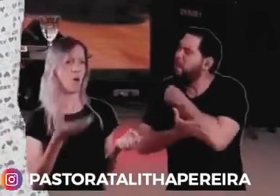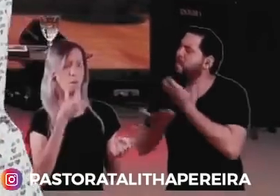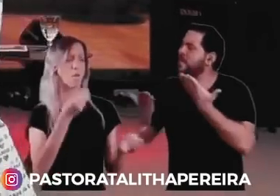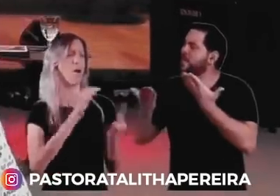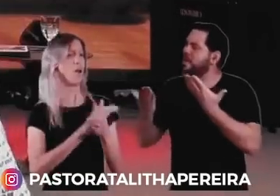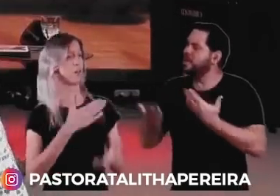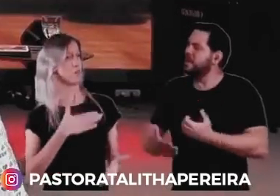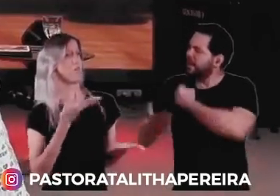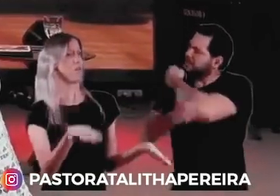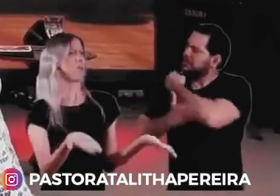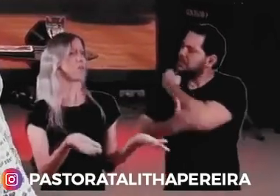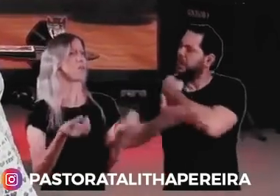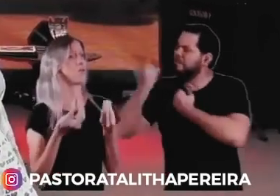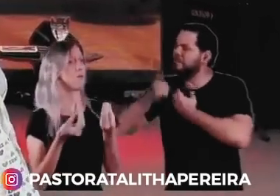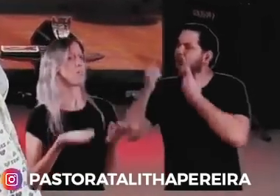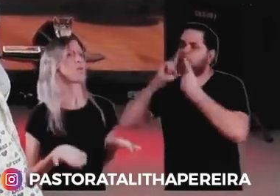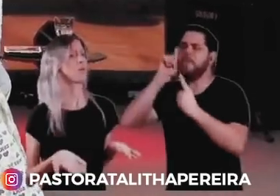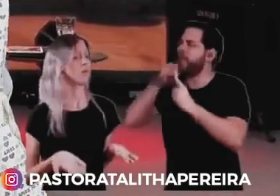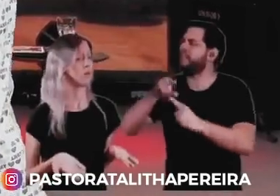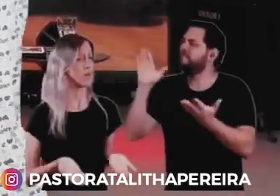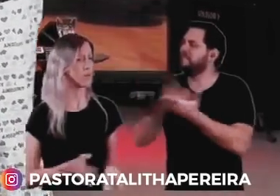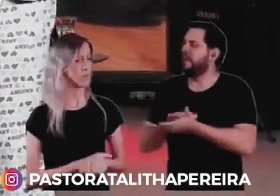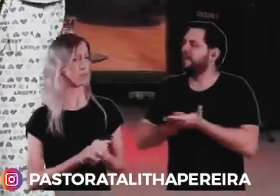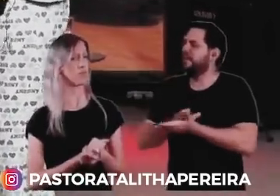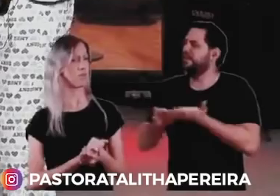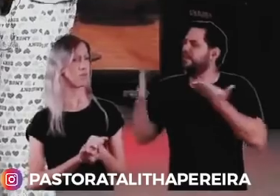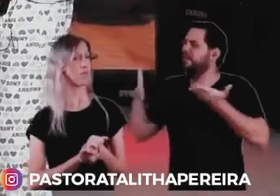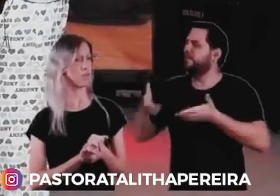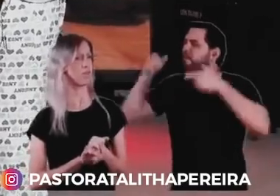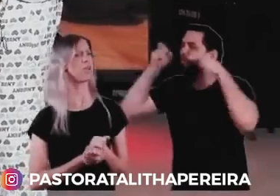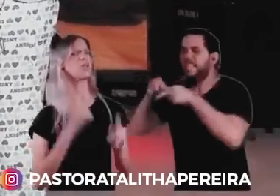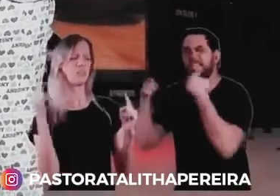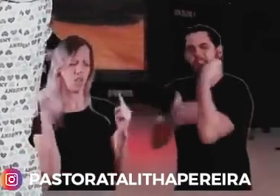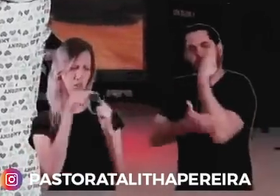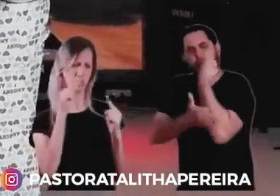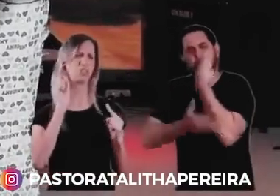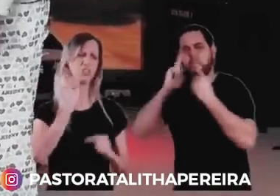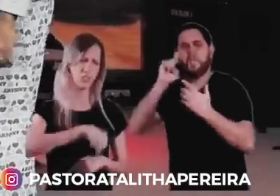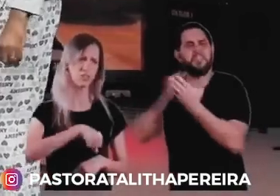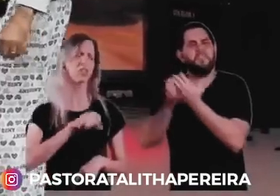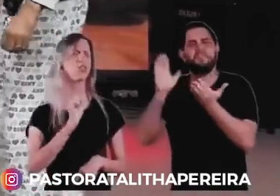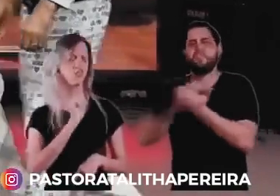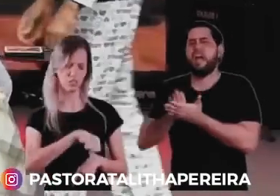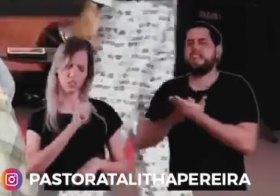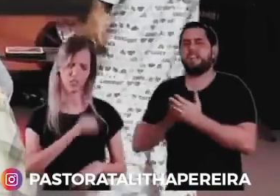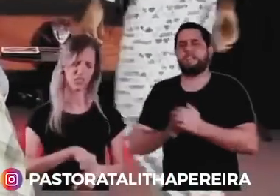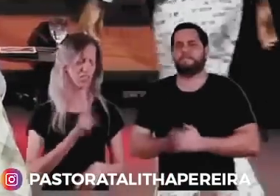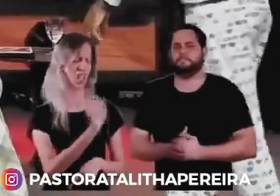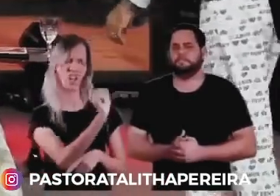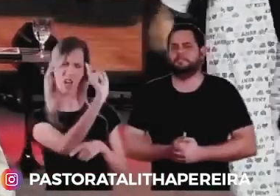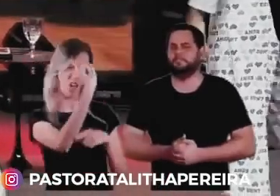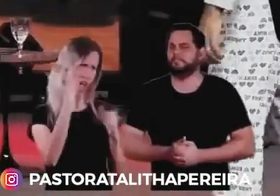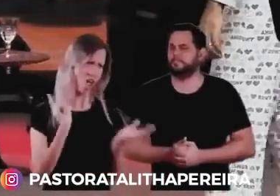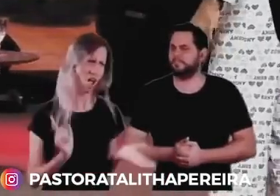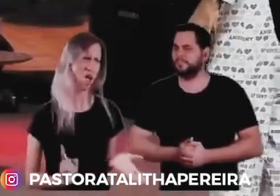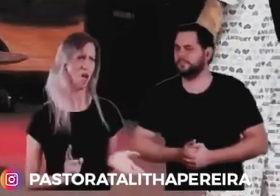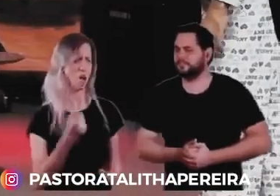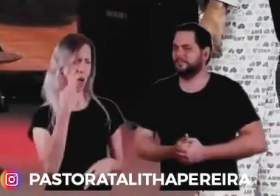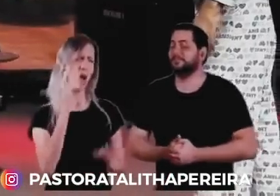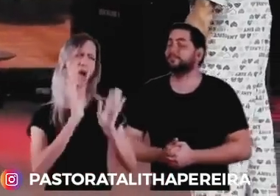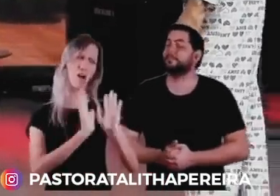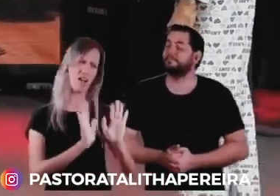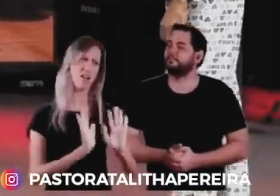é um ciúme sem propósito. Não, você tem um ciúme sem propósito. Não. Tem, meu